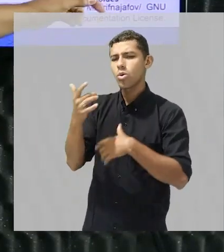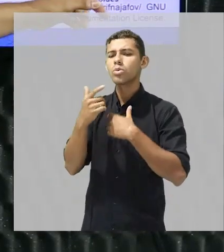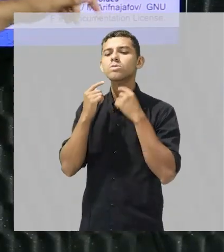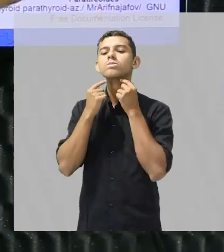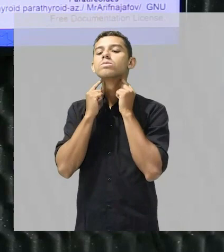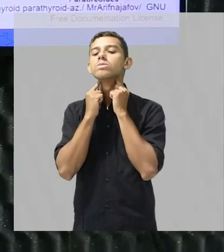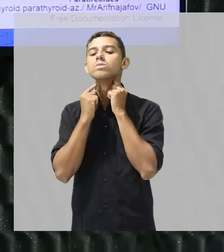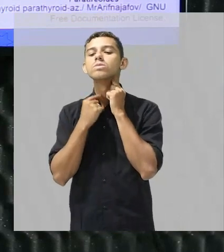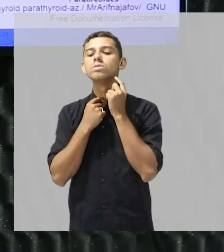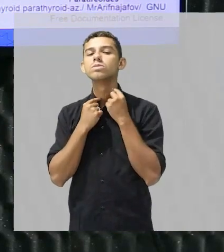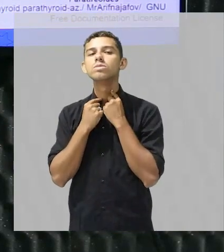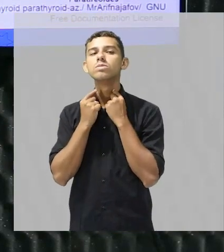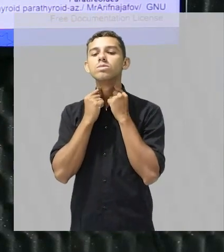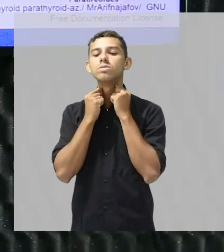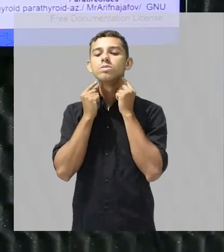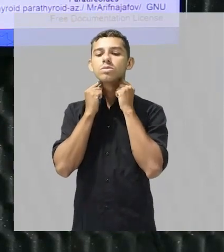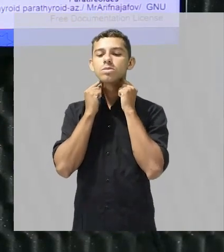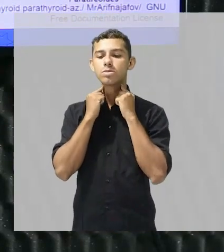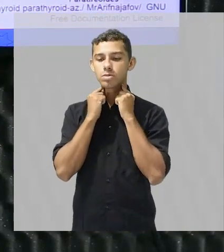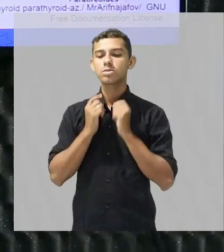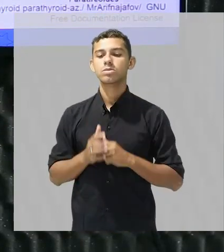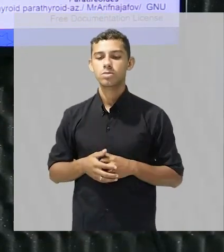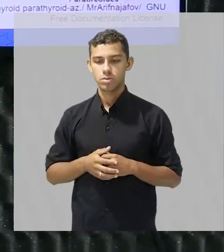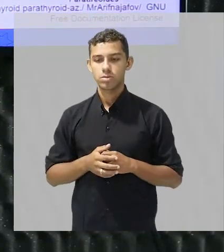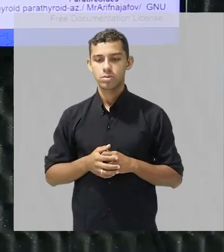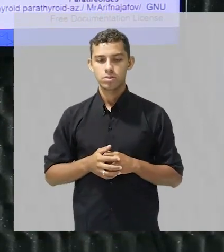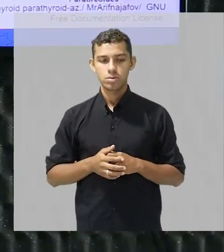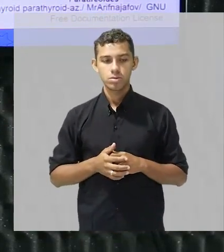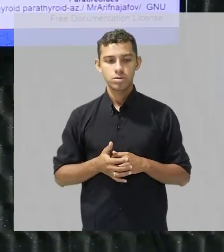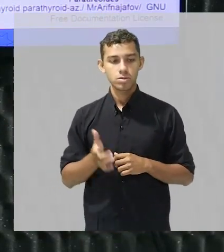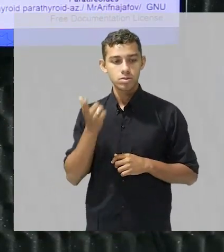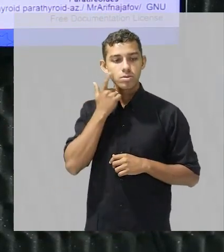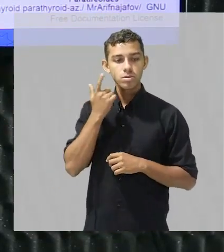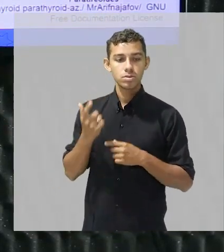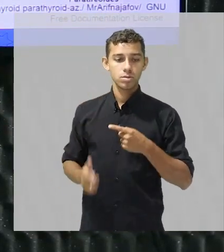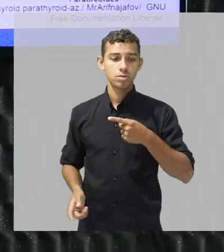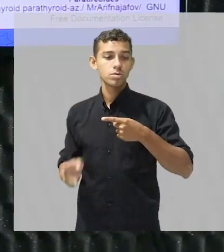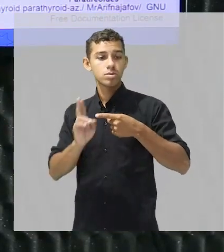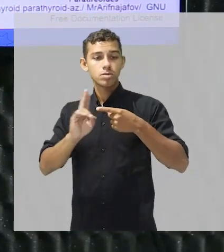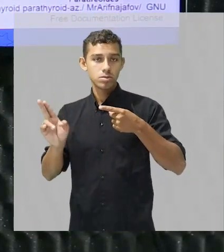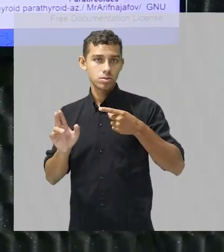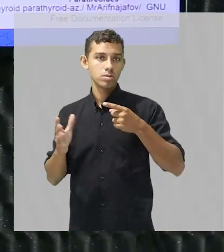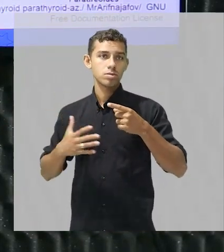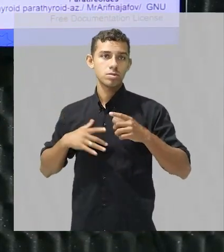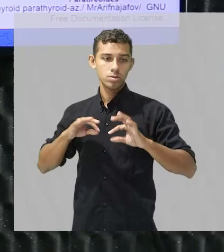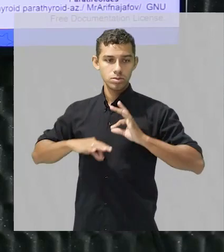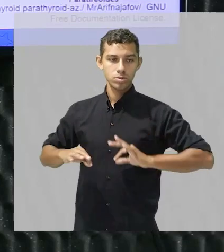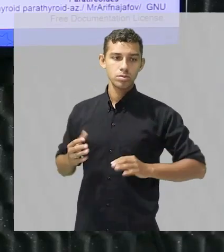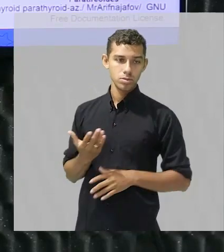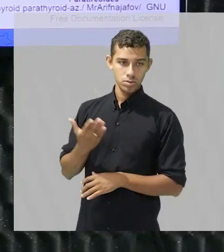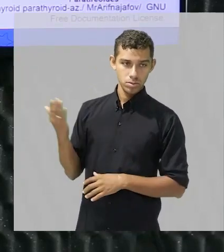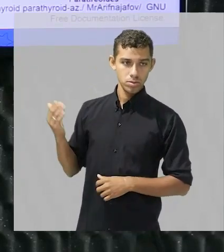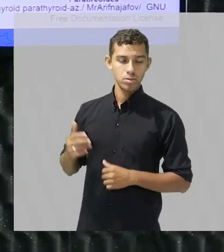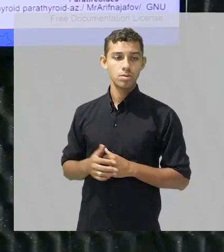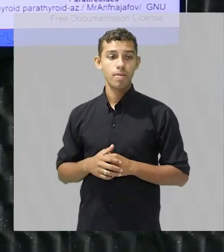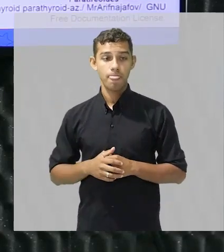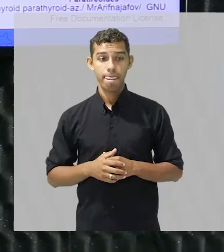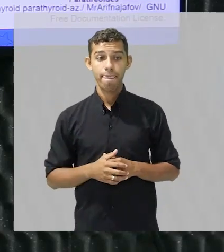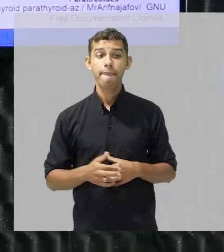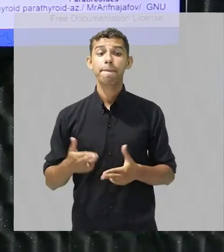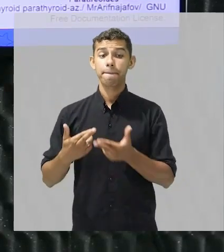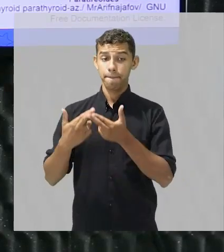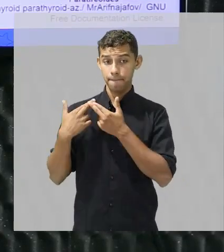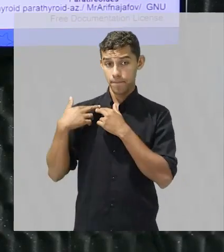elas estão. Mas ela fica por trás da tireoide, tá? E vai produzir hormônio paratormônio, tá? Que